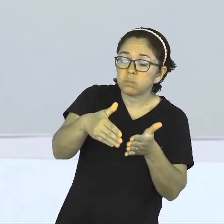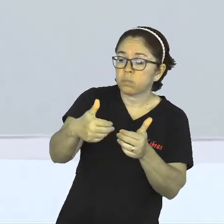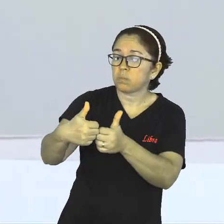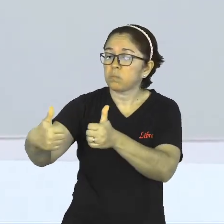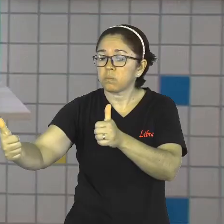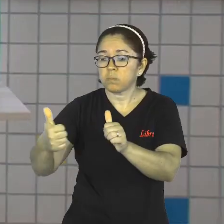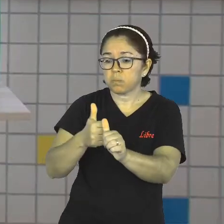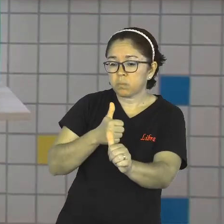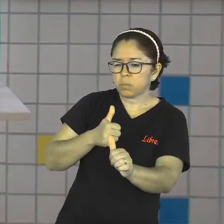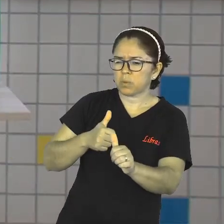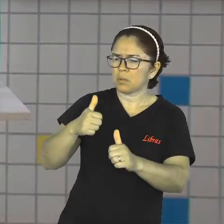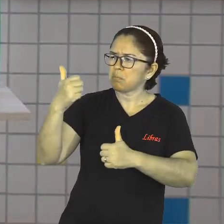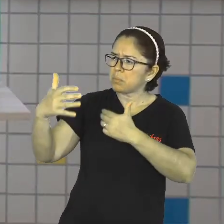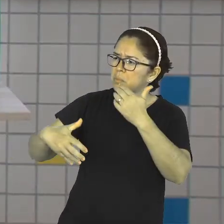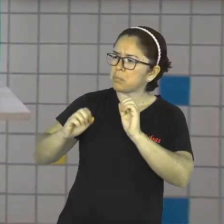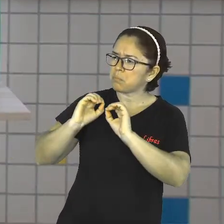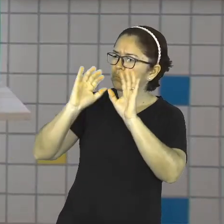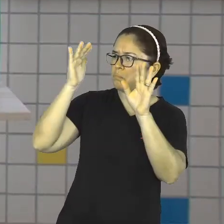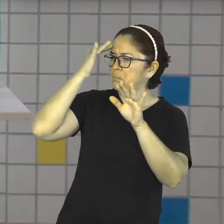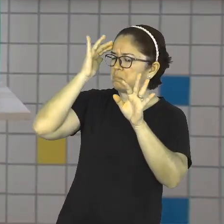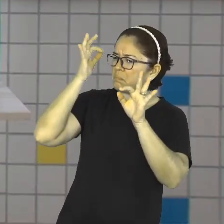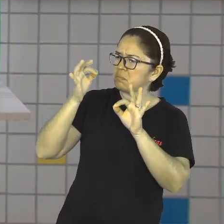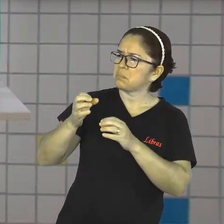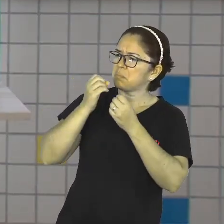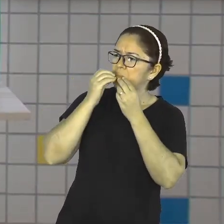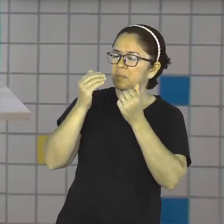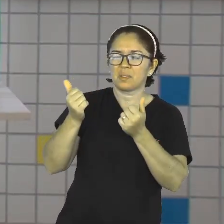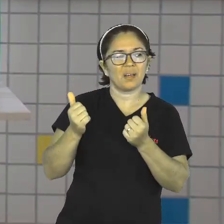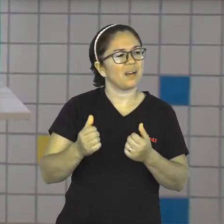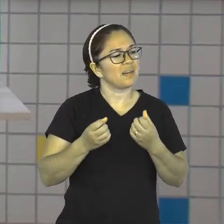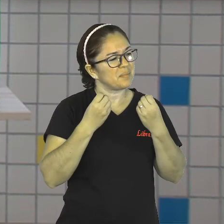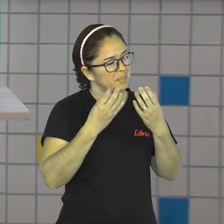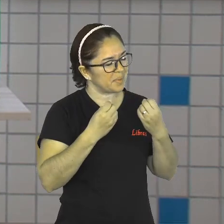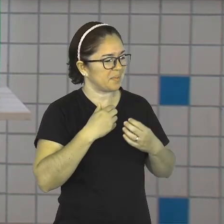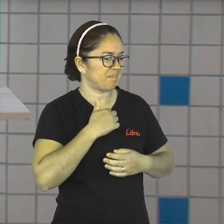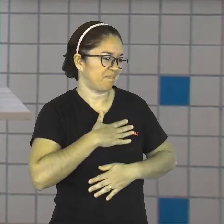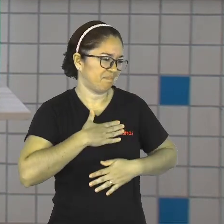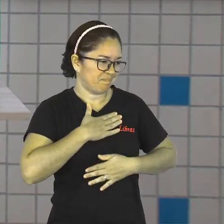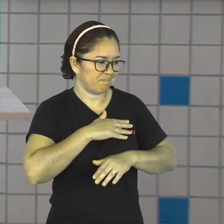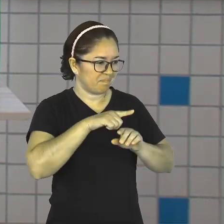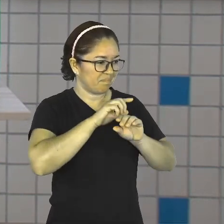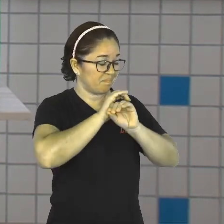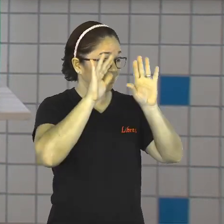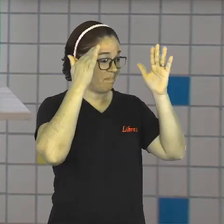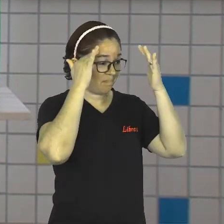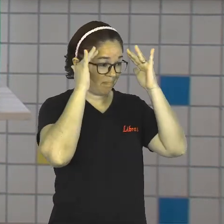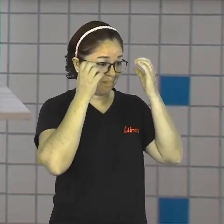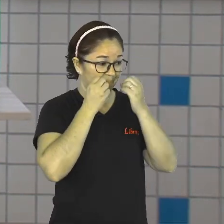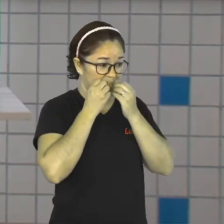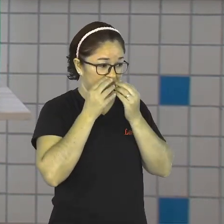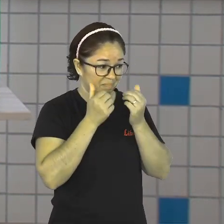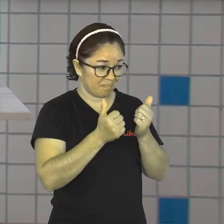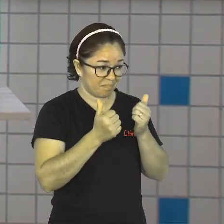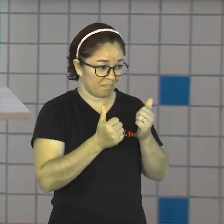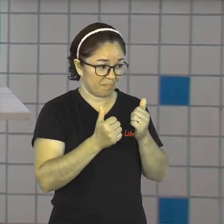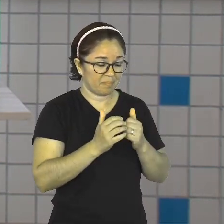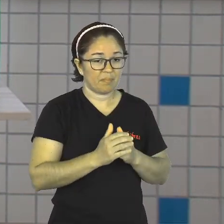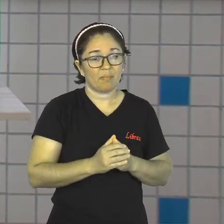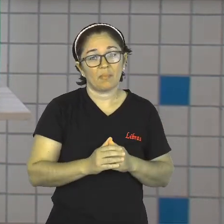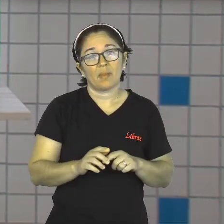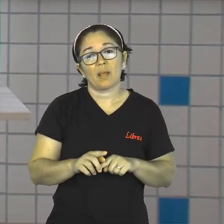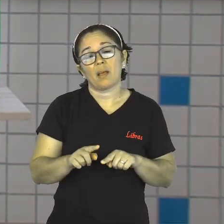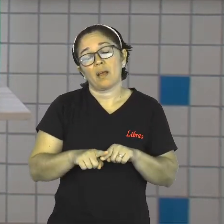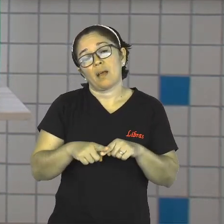direitinho. Que bom, Malu. Fico muito feliz que tenham compreendido bem. Mas, infelizmente,